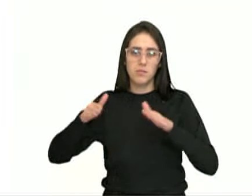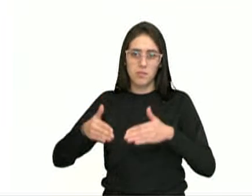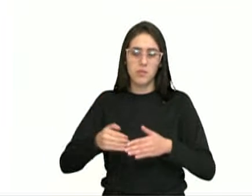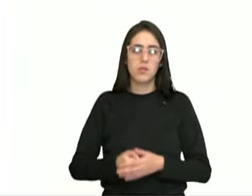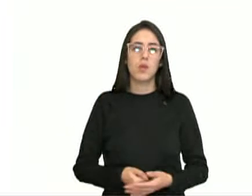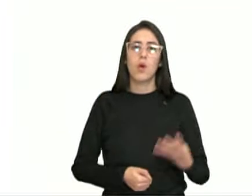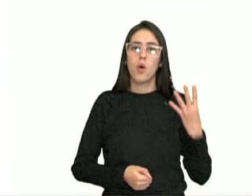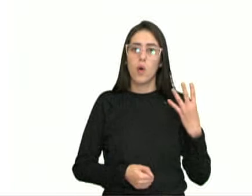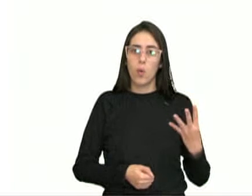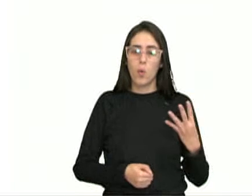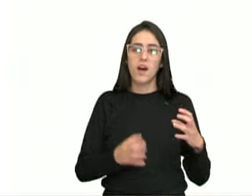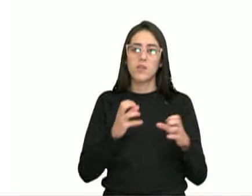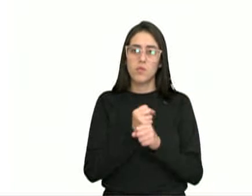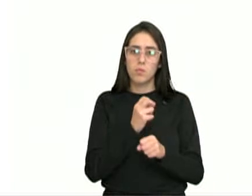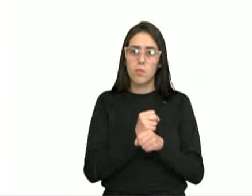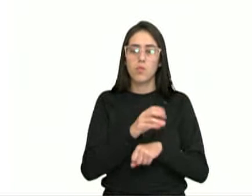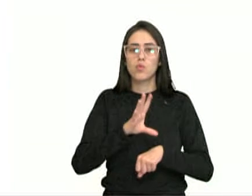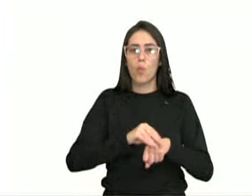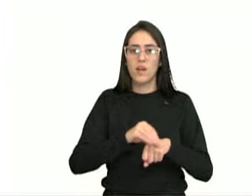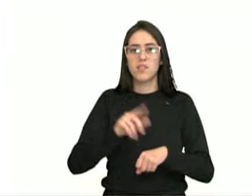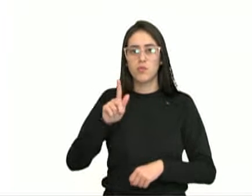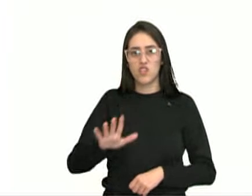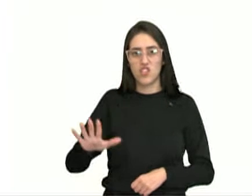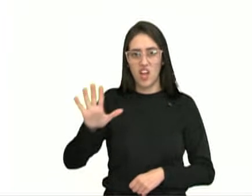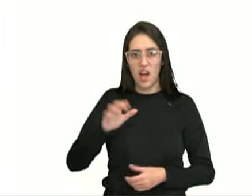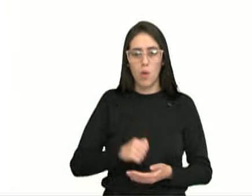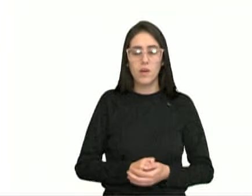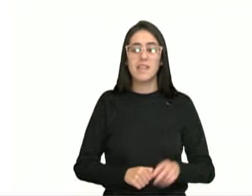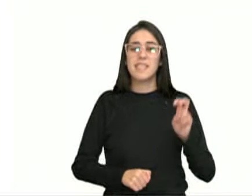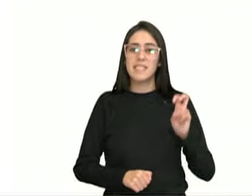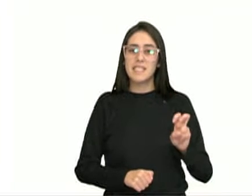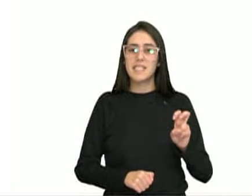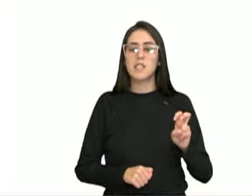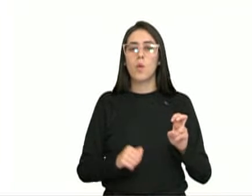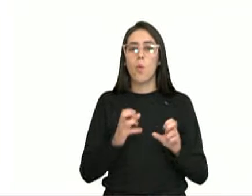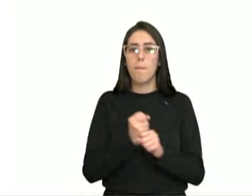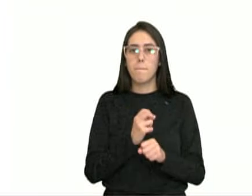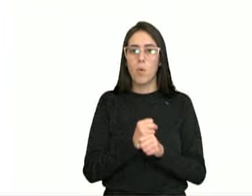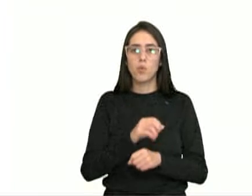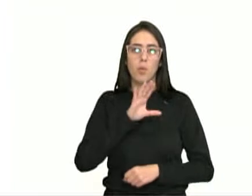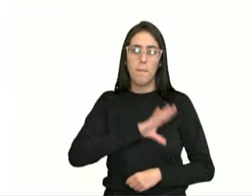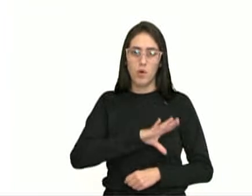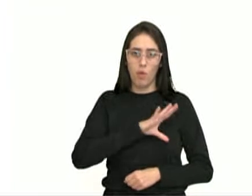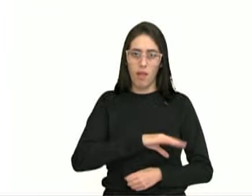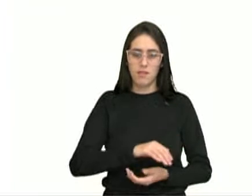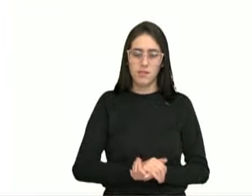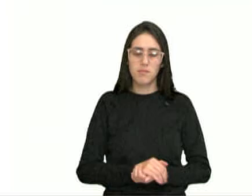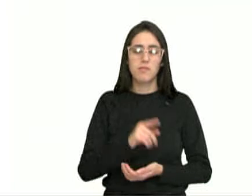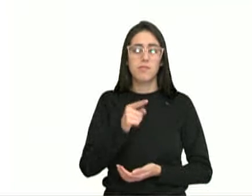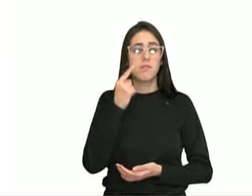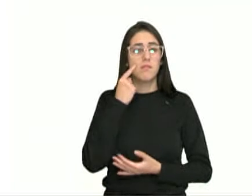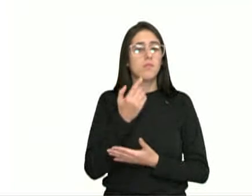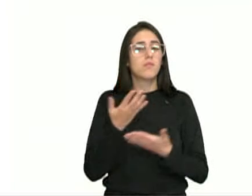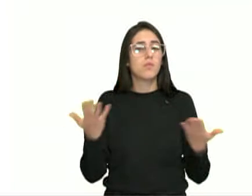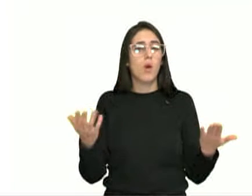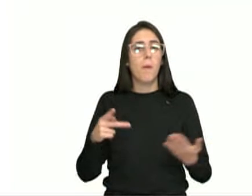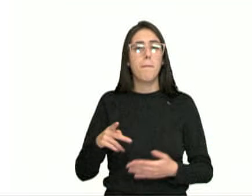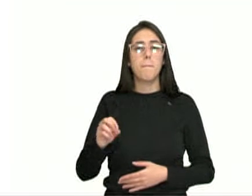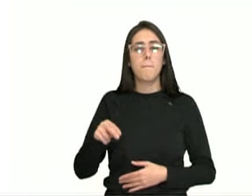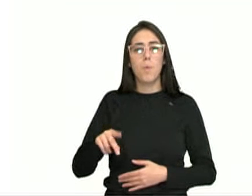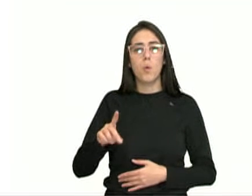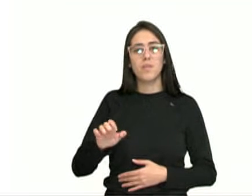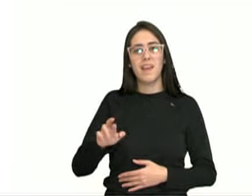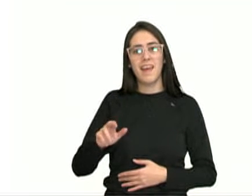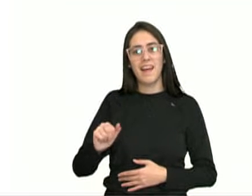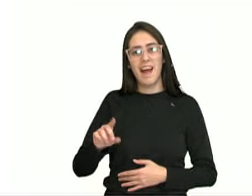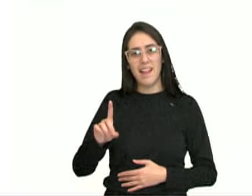em conhecimentos gerais e 5 pontos em português. Determine a média ponderada das notas